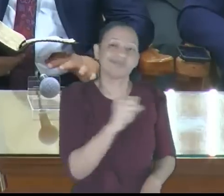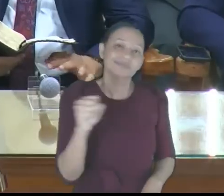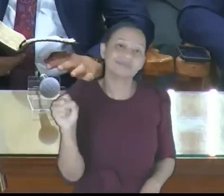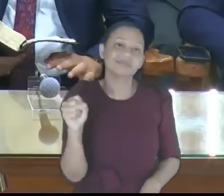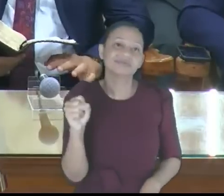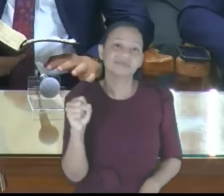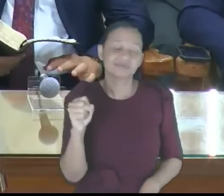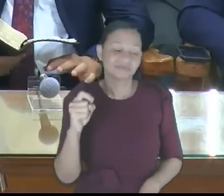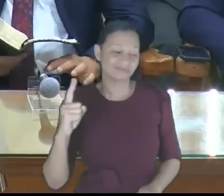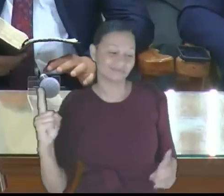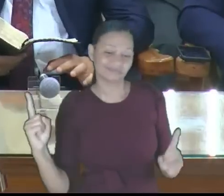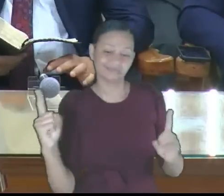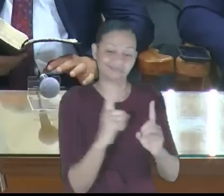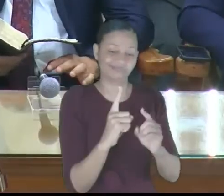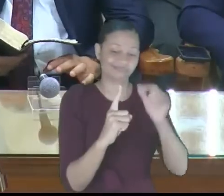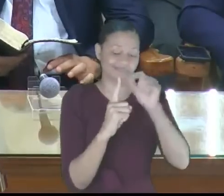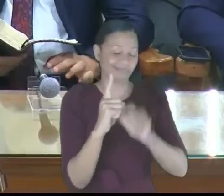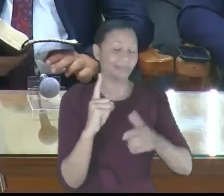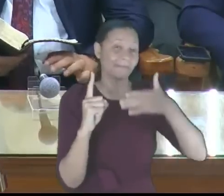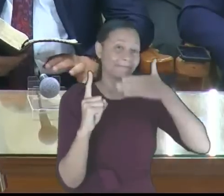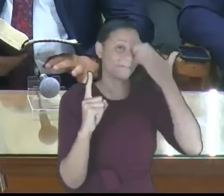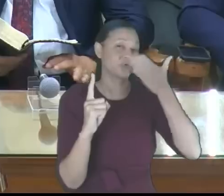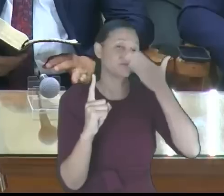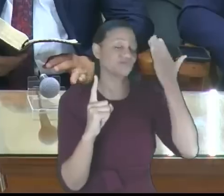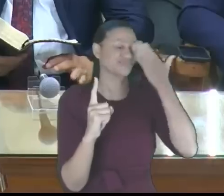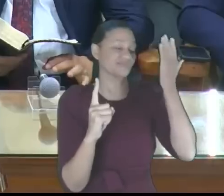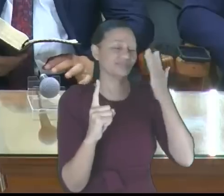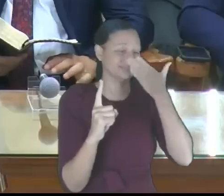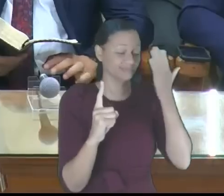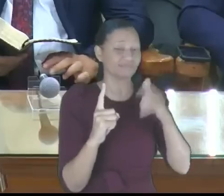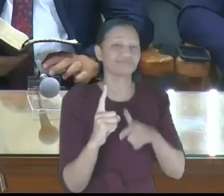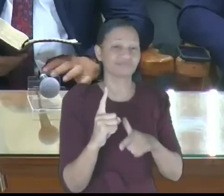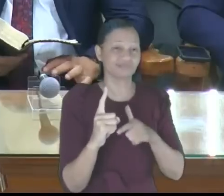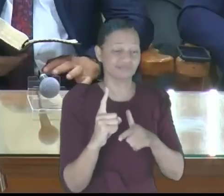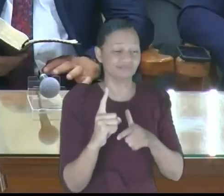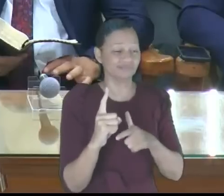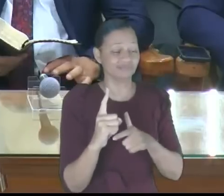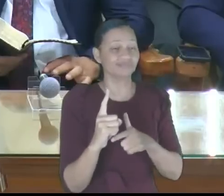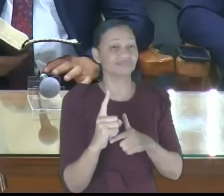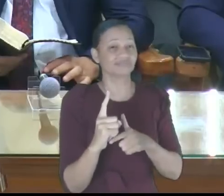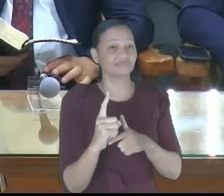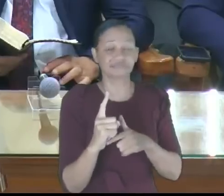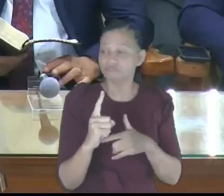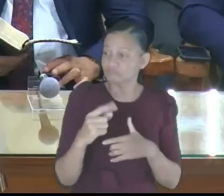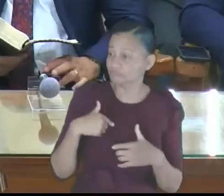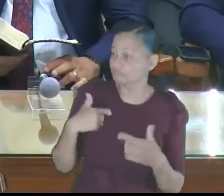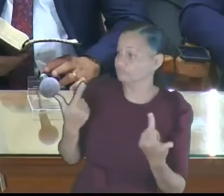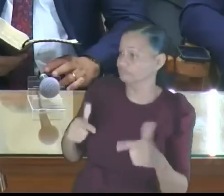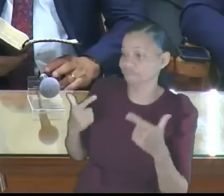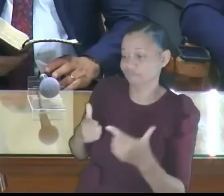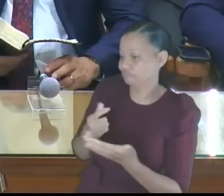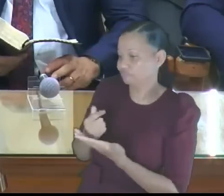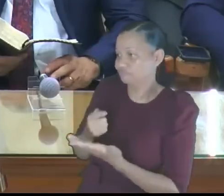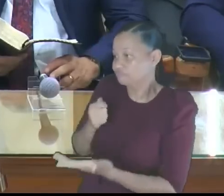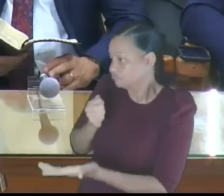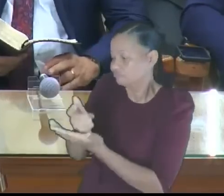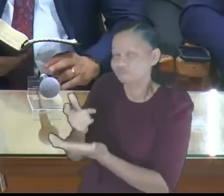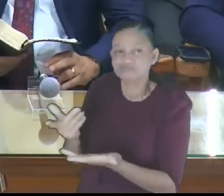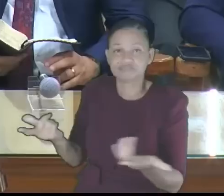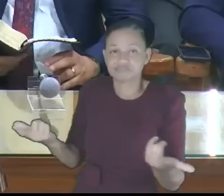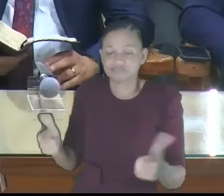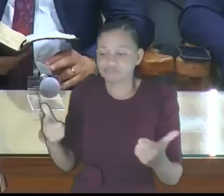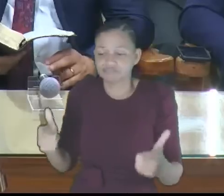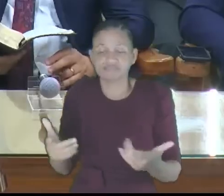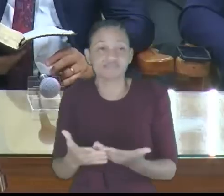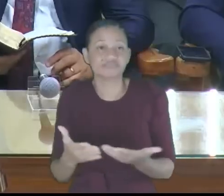se apresentou como uma meretriz, como uma prostituta, e ele disse: olha, eu não tenho dinheiro para lhe pagar. Eu não tenho dinheiro para lhe